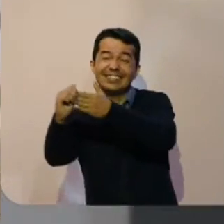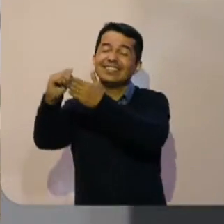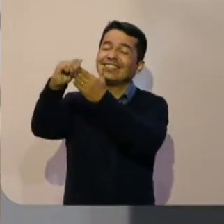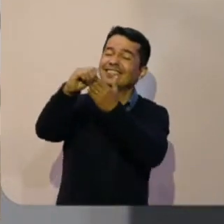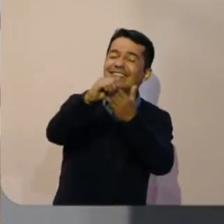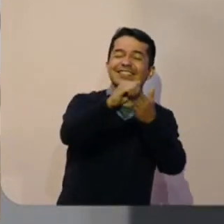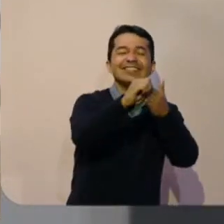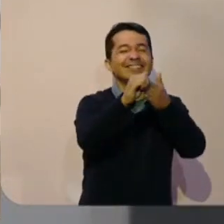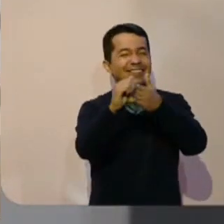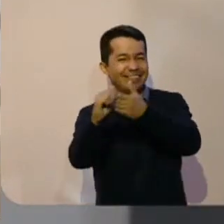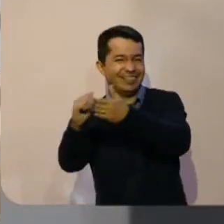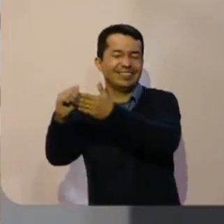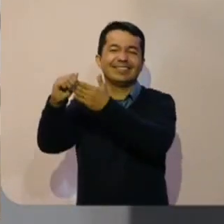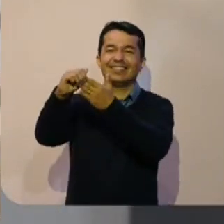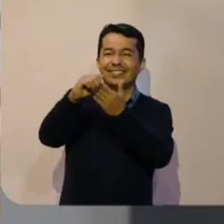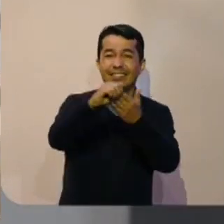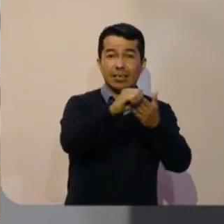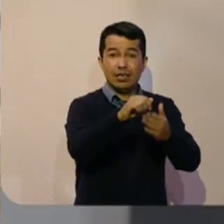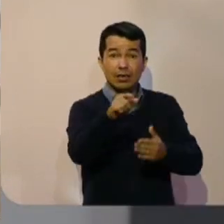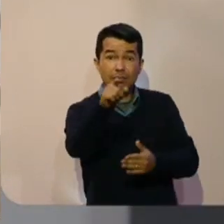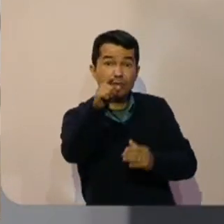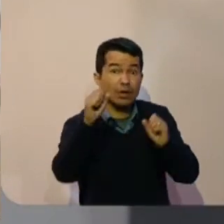vai